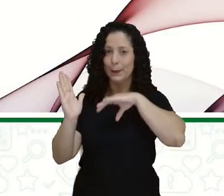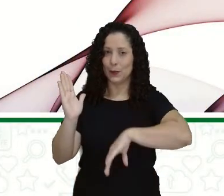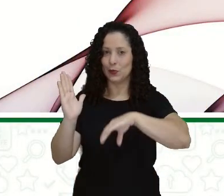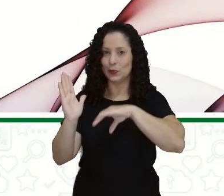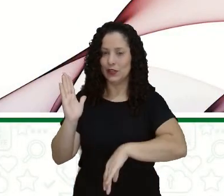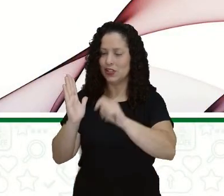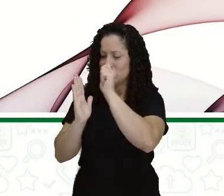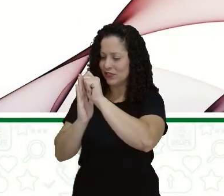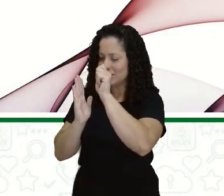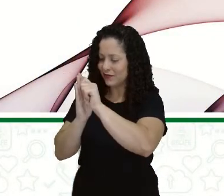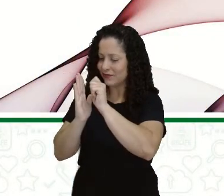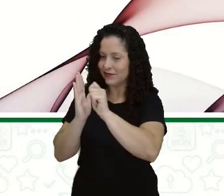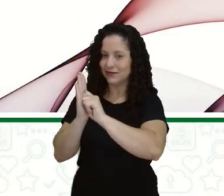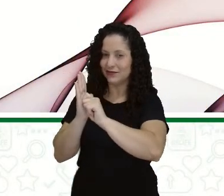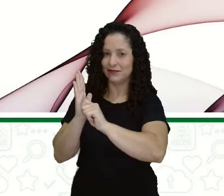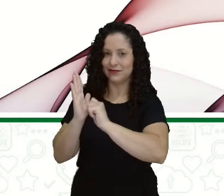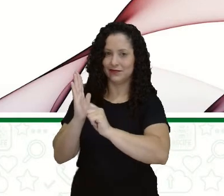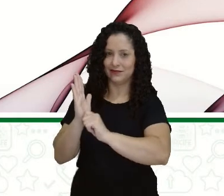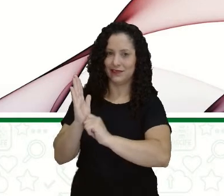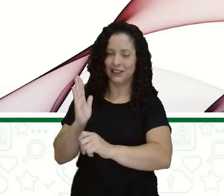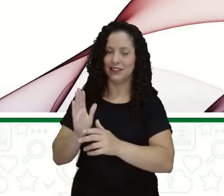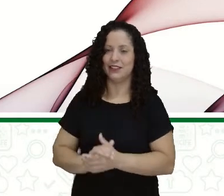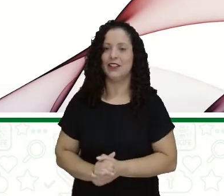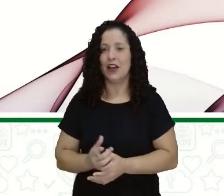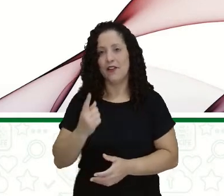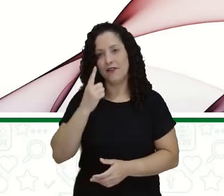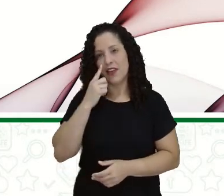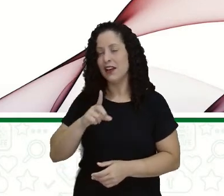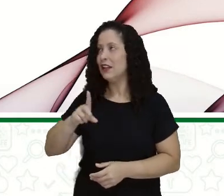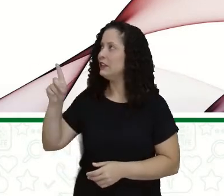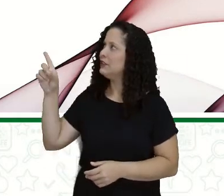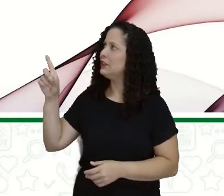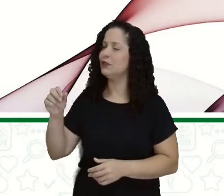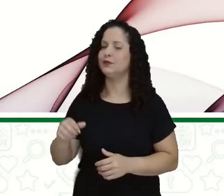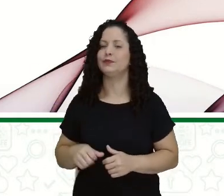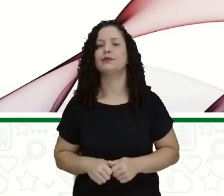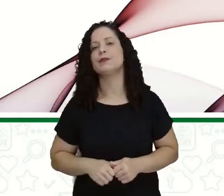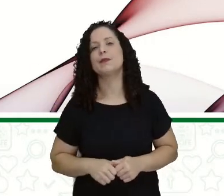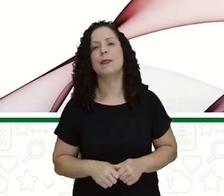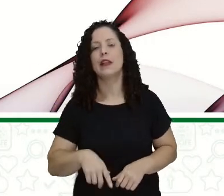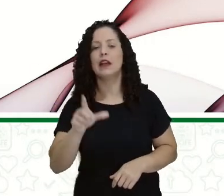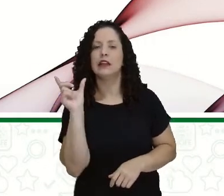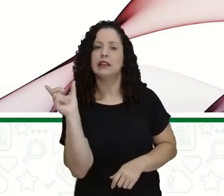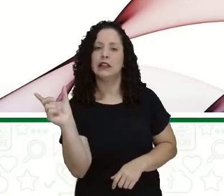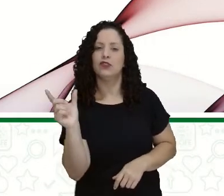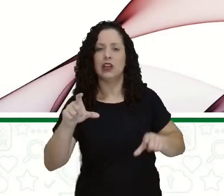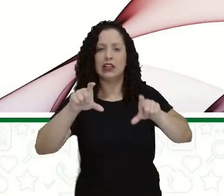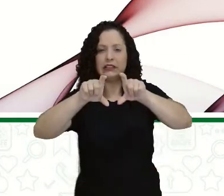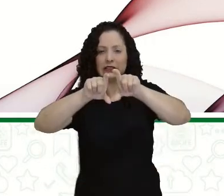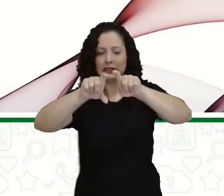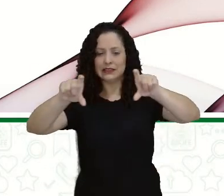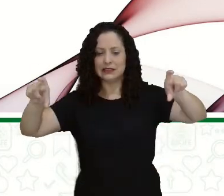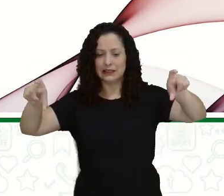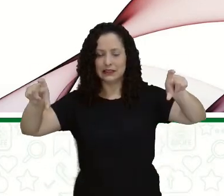portuguesa, certo? Vê, eu fiz alguns destaques, bora ver. Um trechinho do texto de